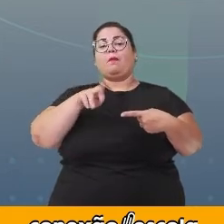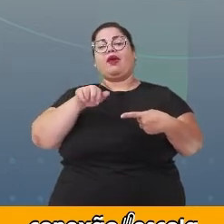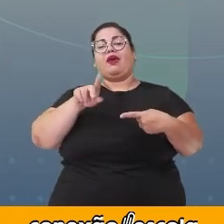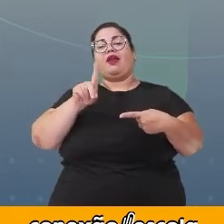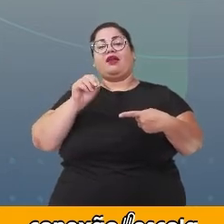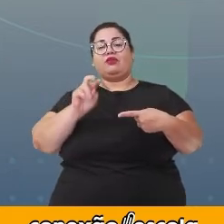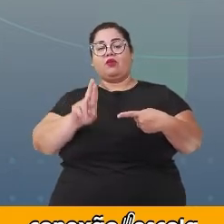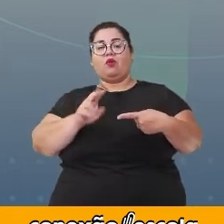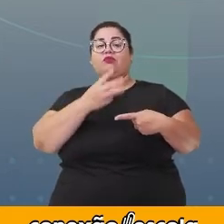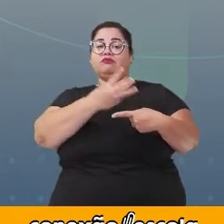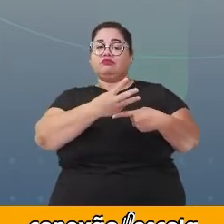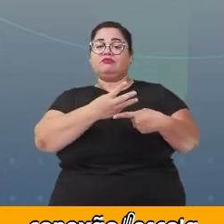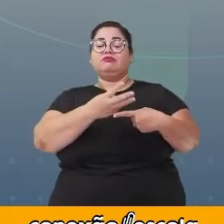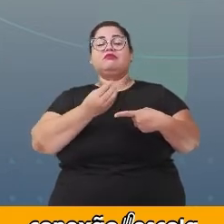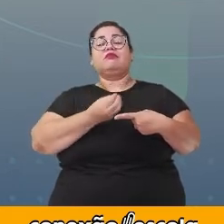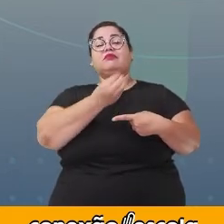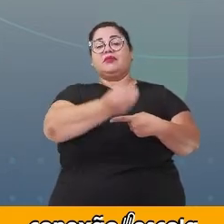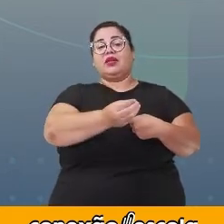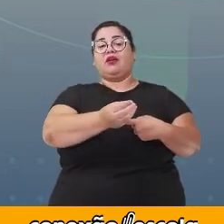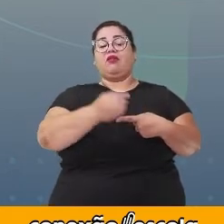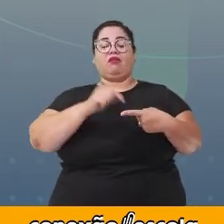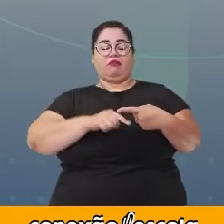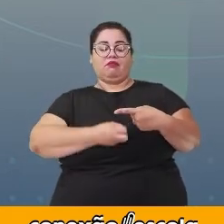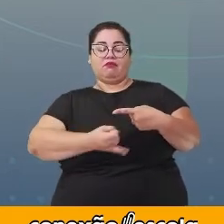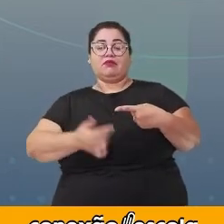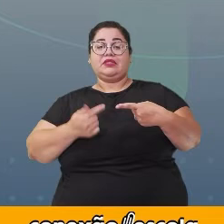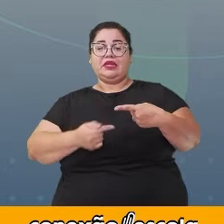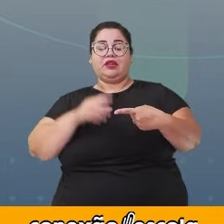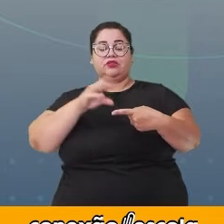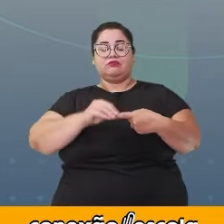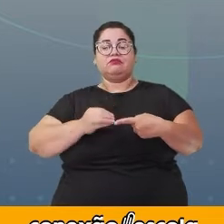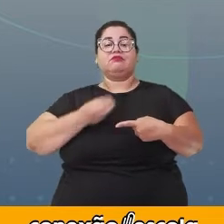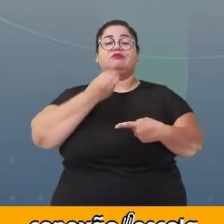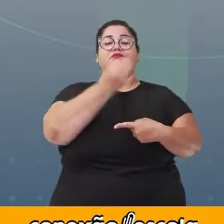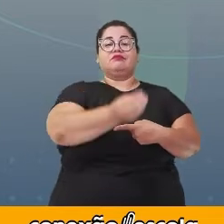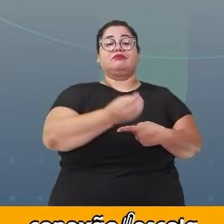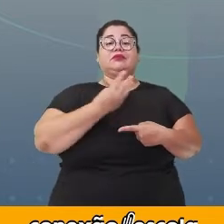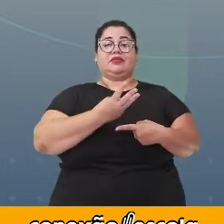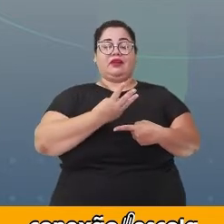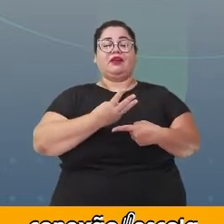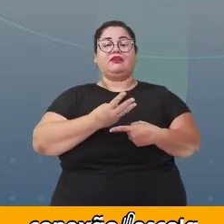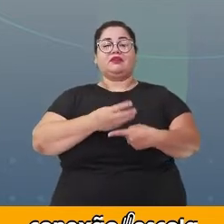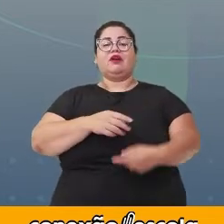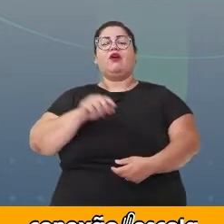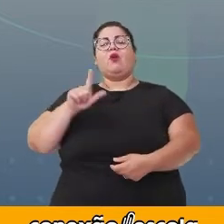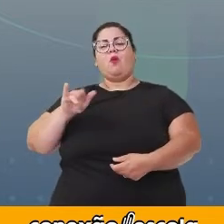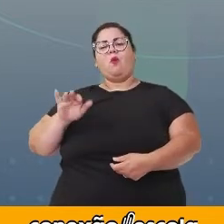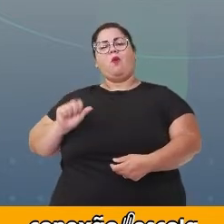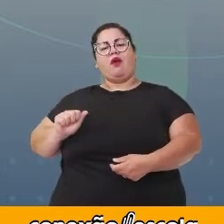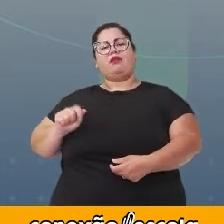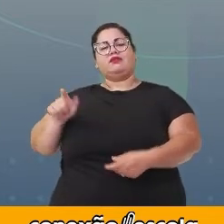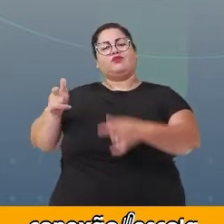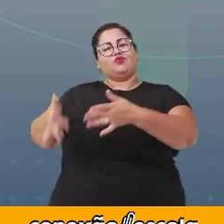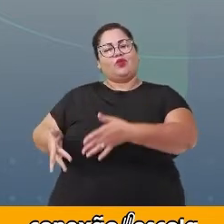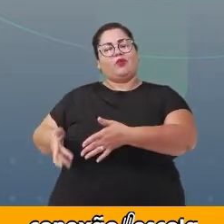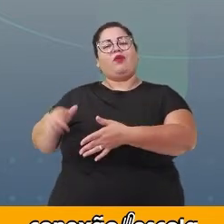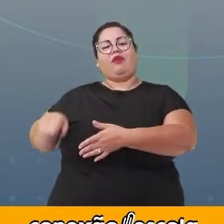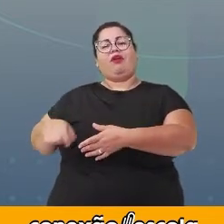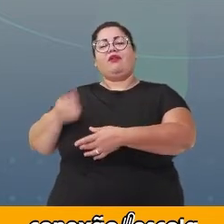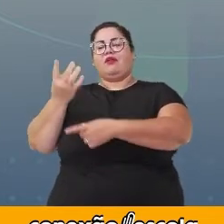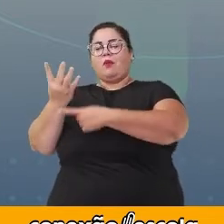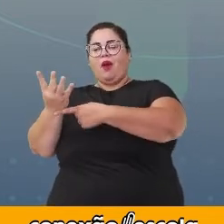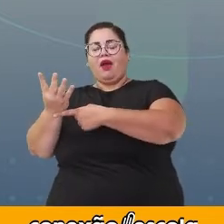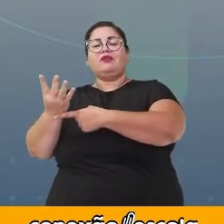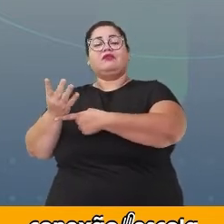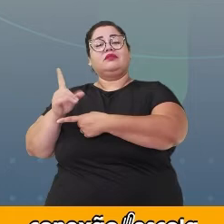ou seja, 3 partes de 7 partes. A parte que ficou para Lucas são 4